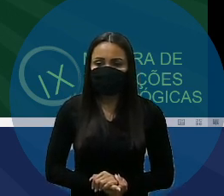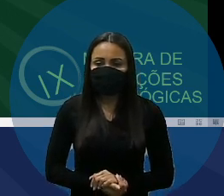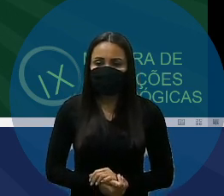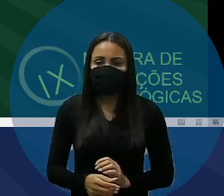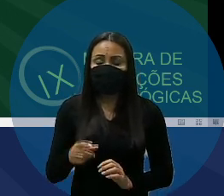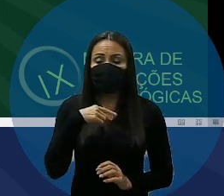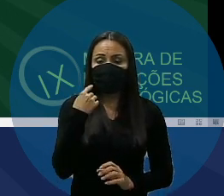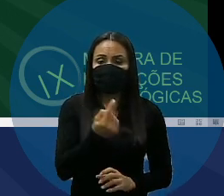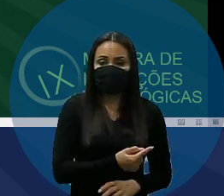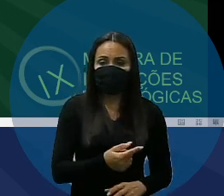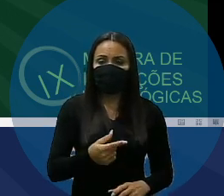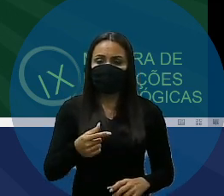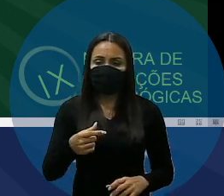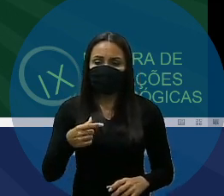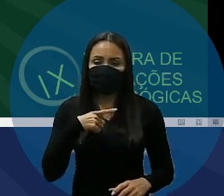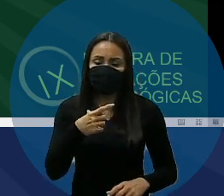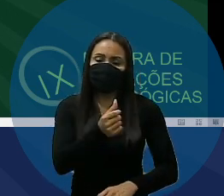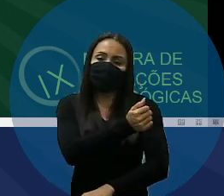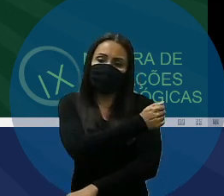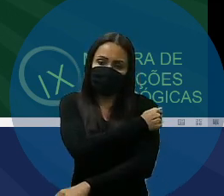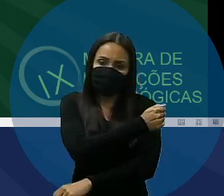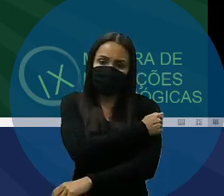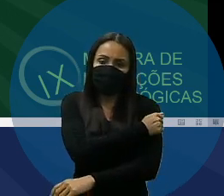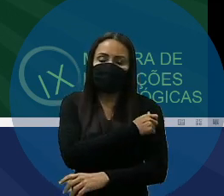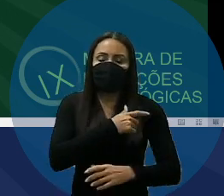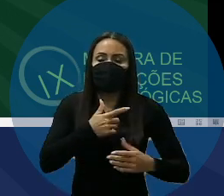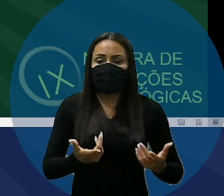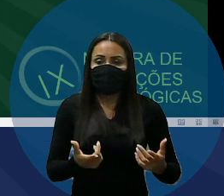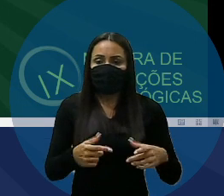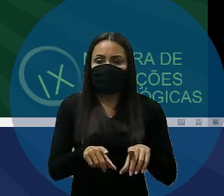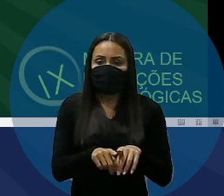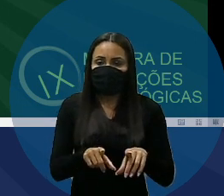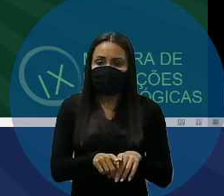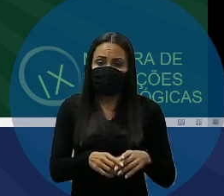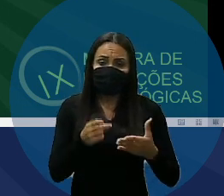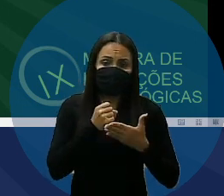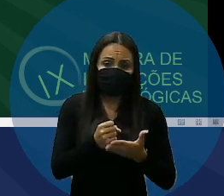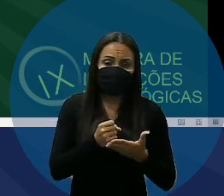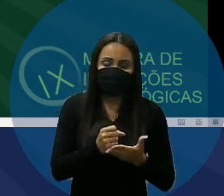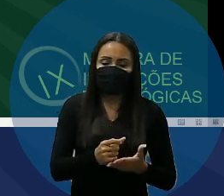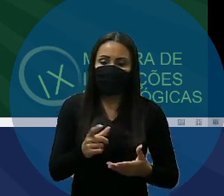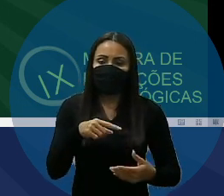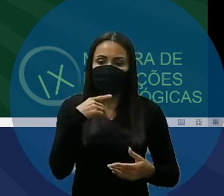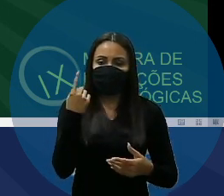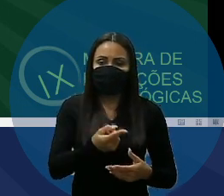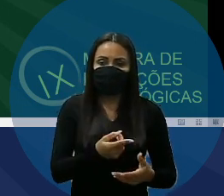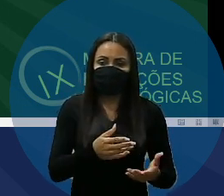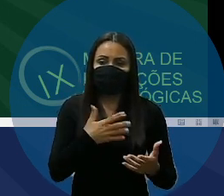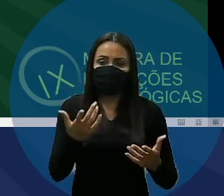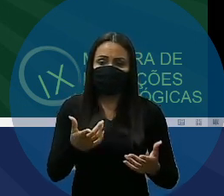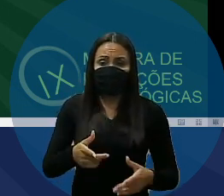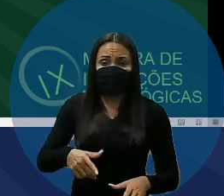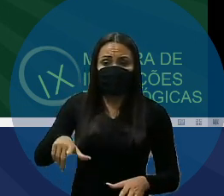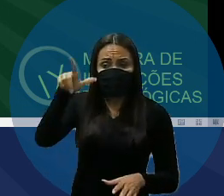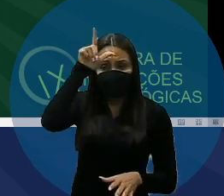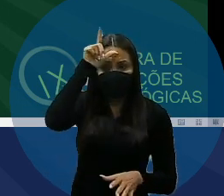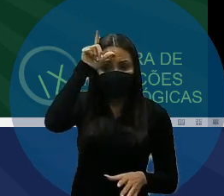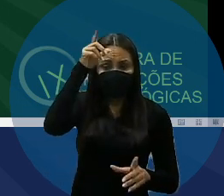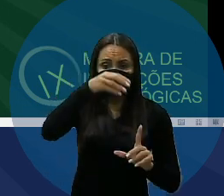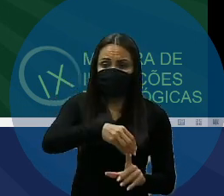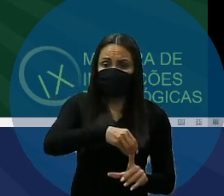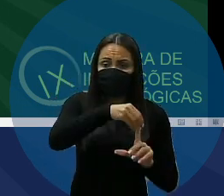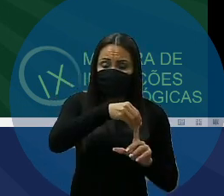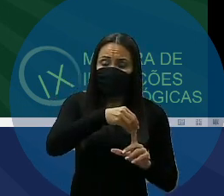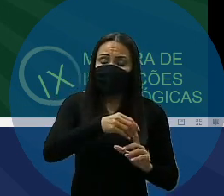alunos envolvidos como os monitores, né? Os monitores ajudaram a gente na aplicação, liderando ali o processo junto com os